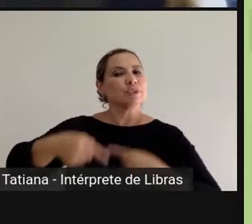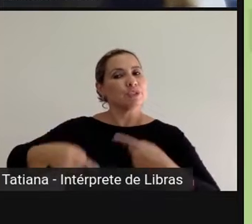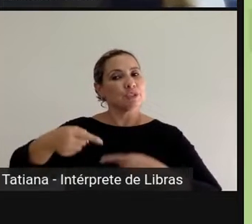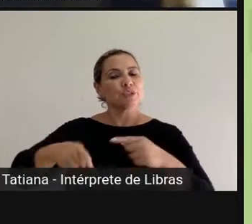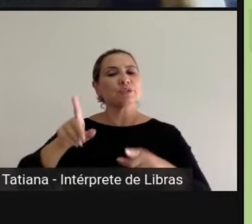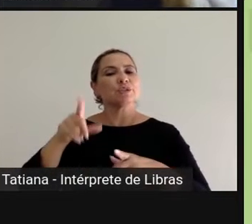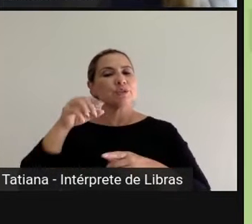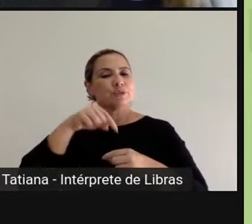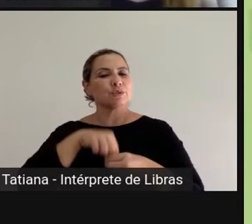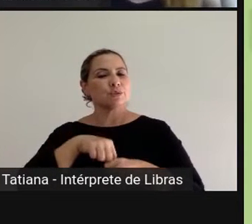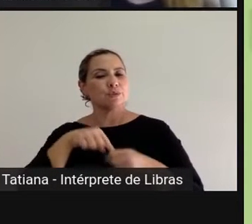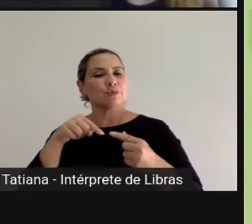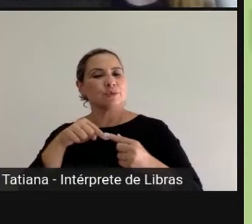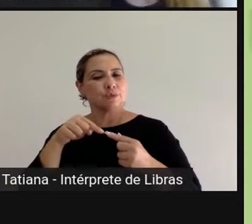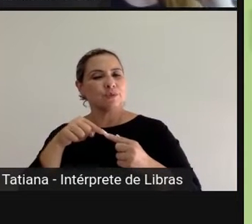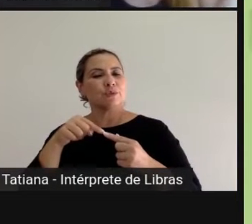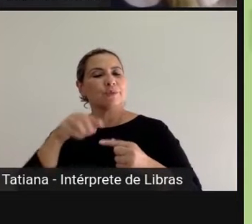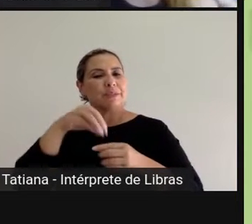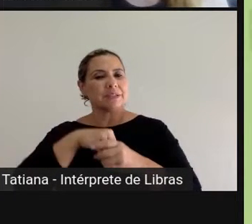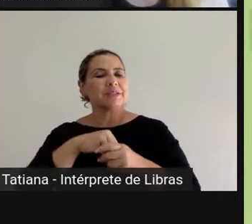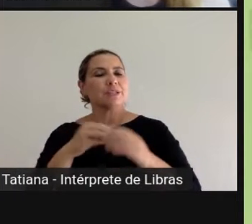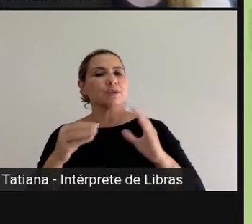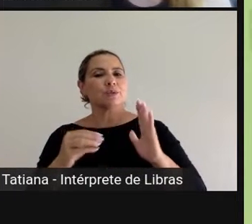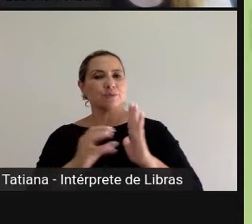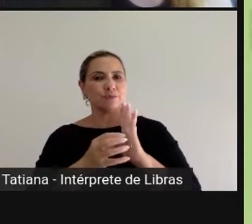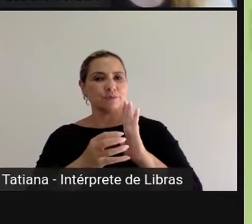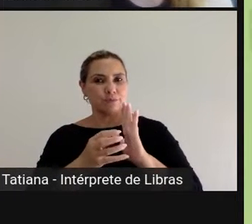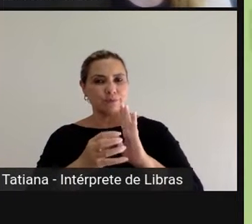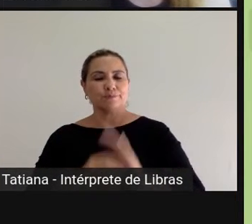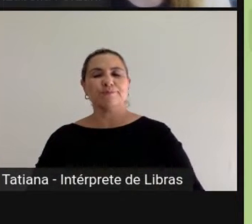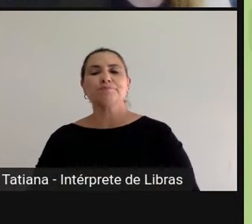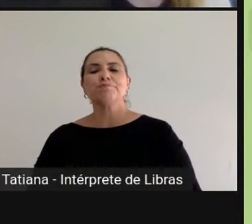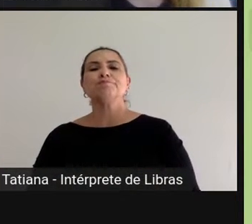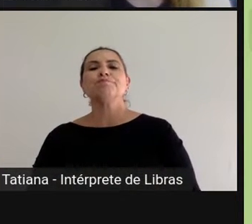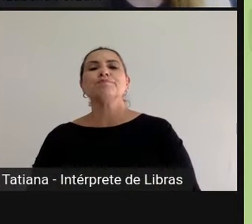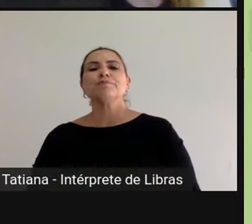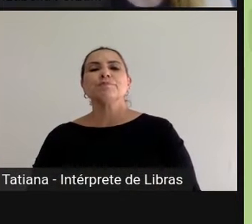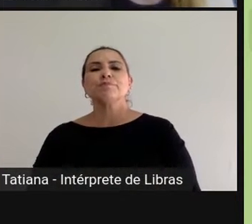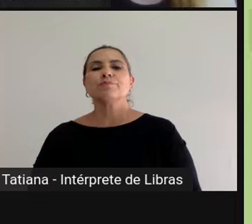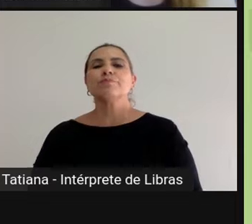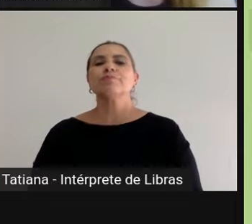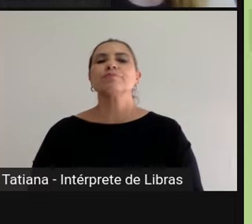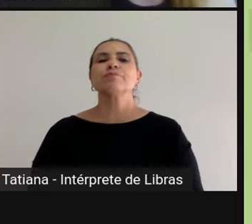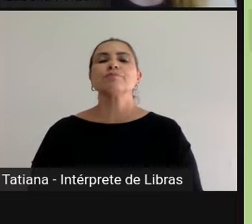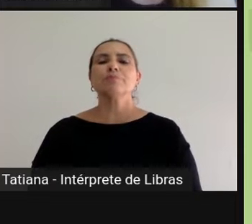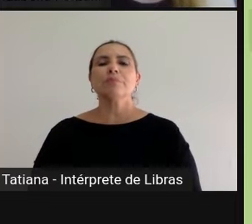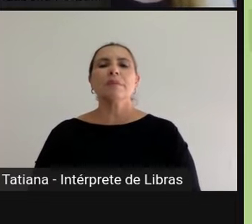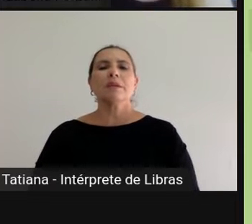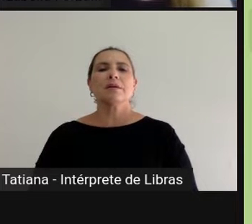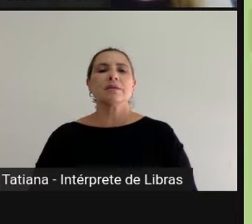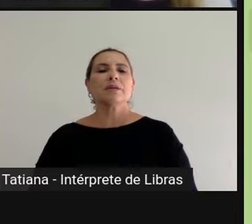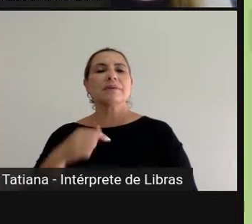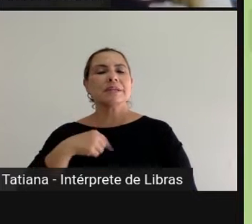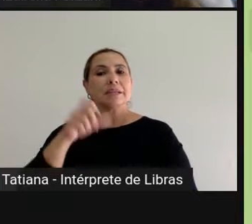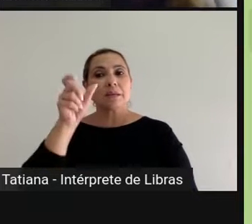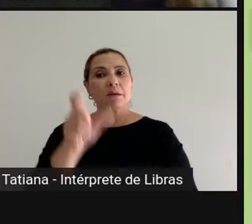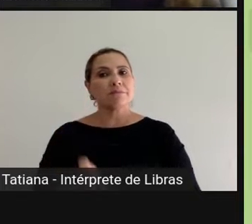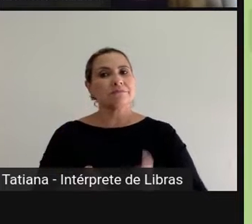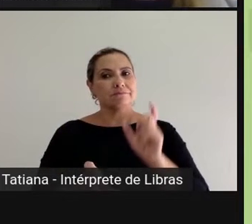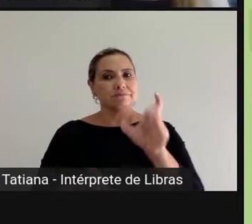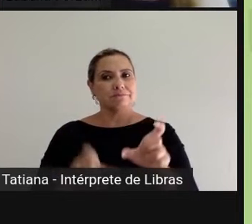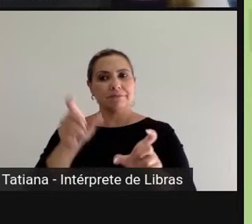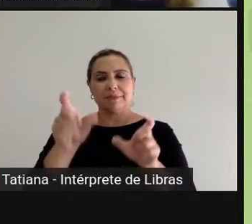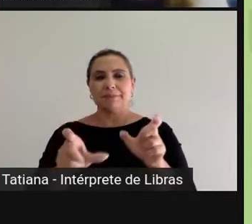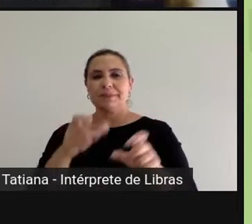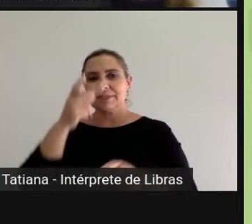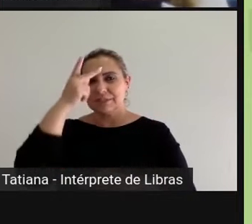dentro do parlamento. É importante também mencionar nesse aspecto que uma pessoa, né, um representante,